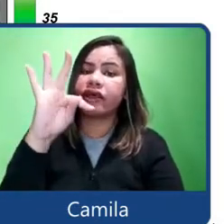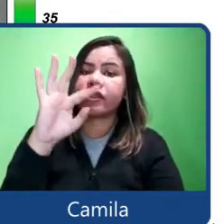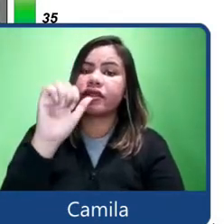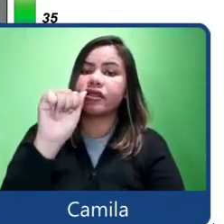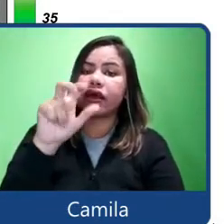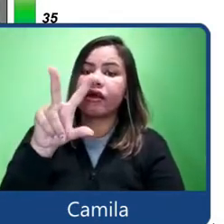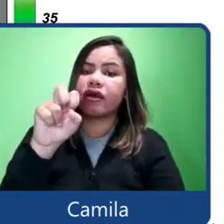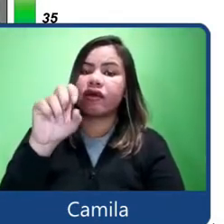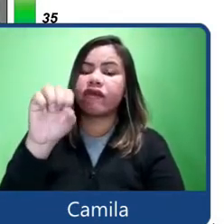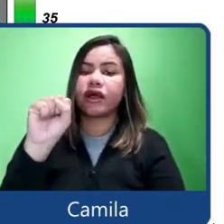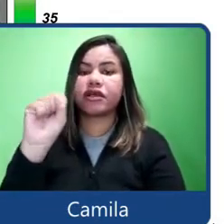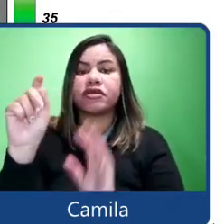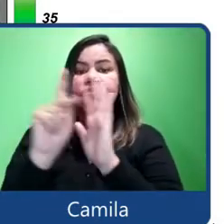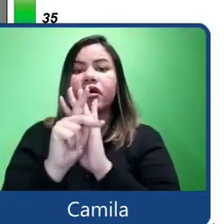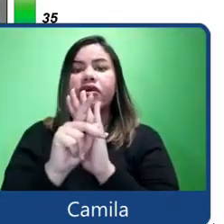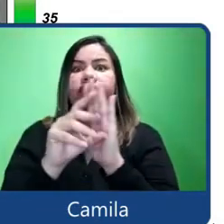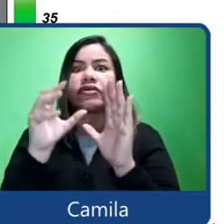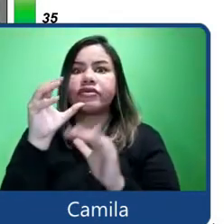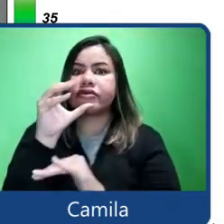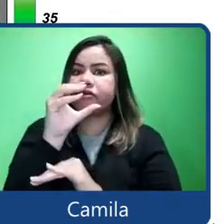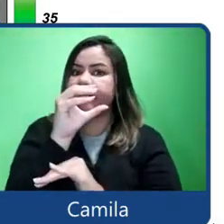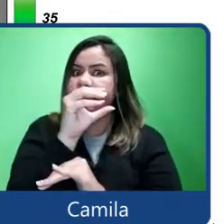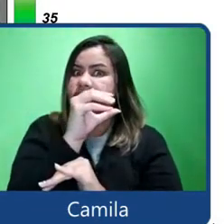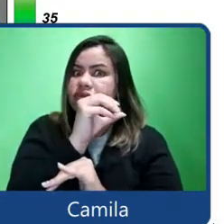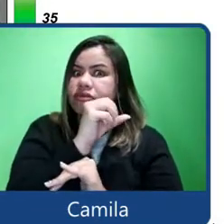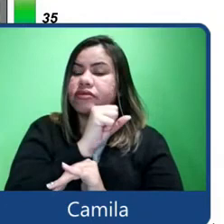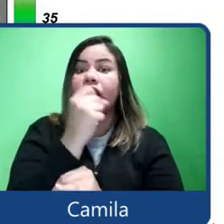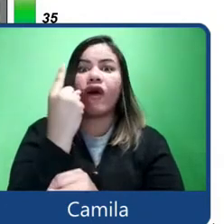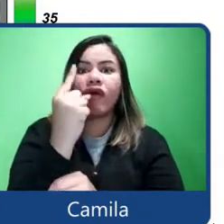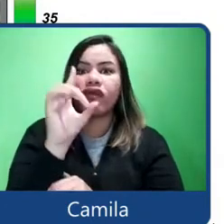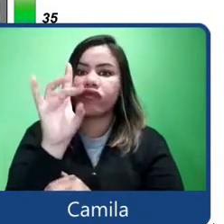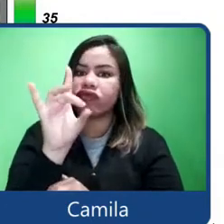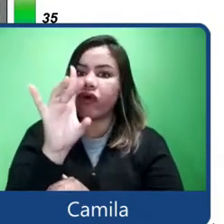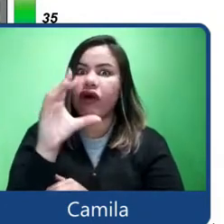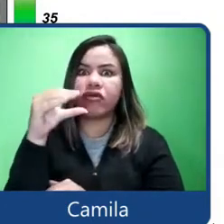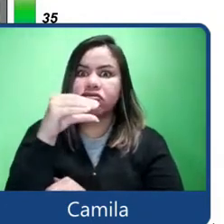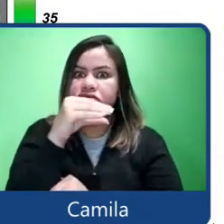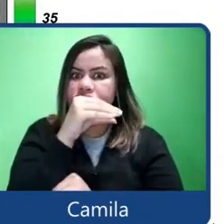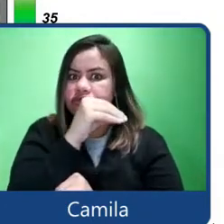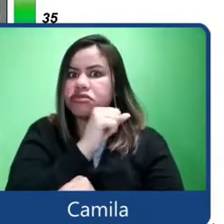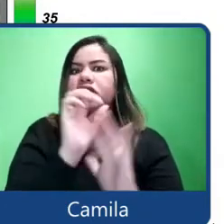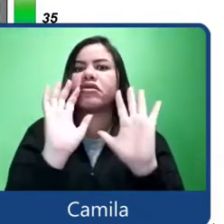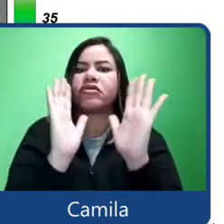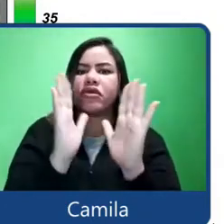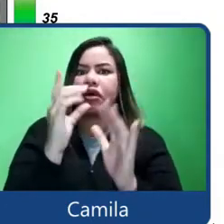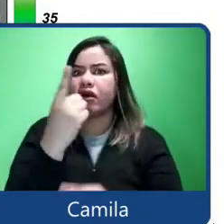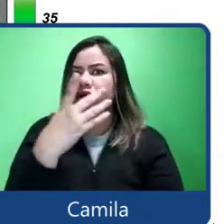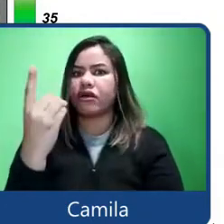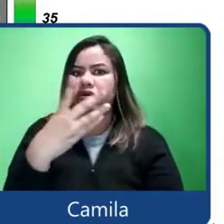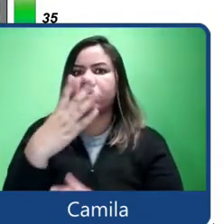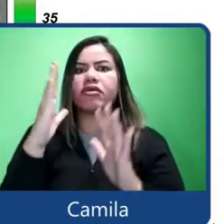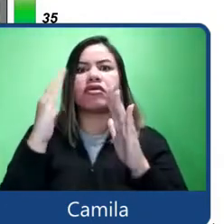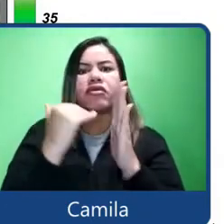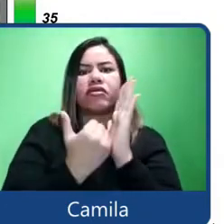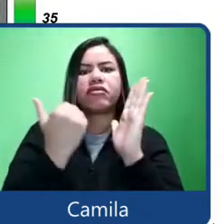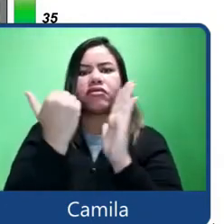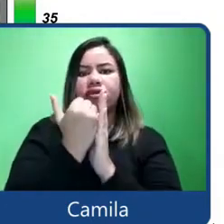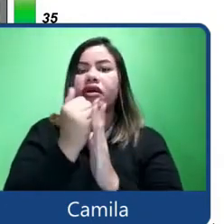é muito calor. Vejam só, Itaipu, quando está funcionando com todas as turbinas, produz